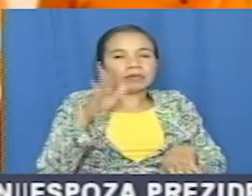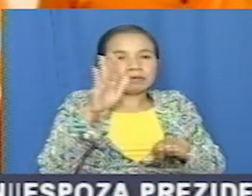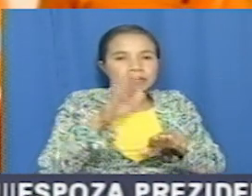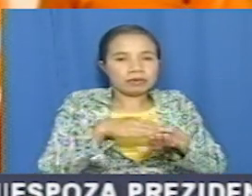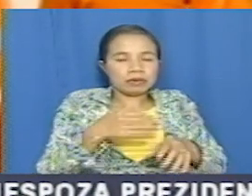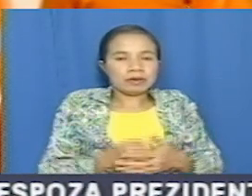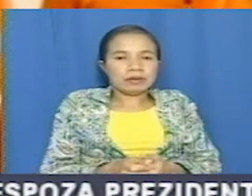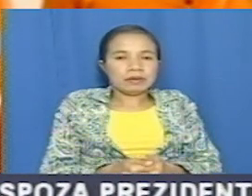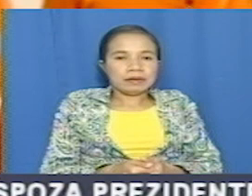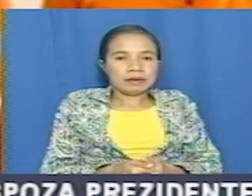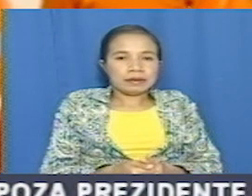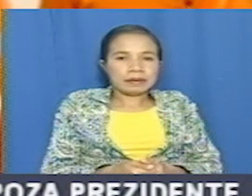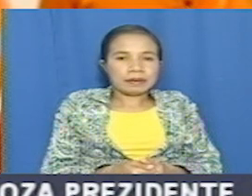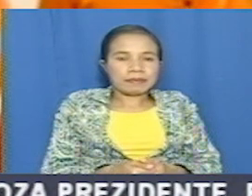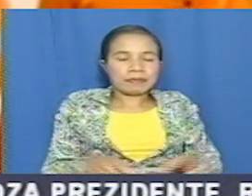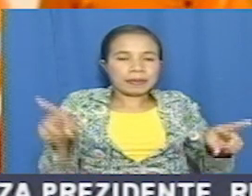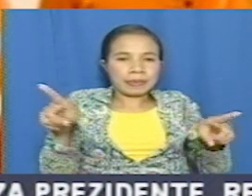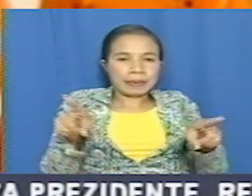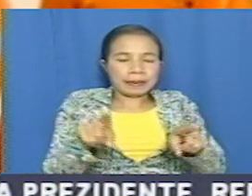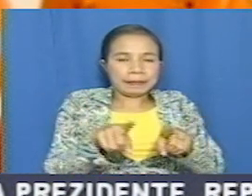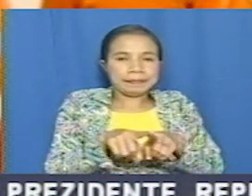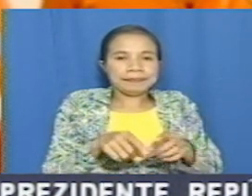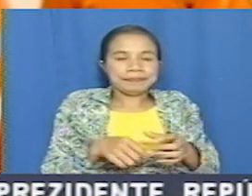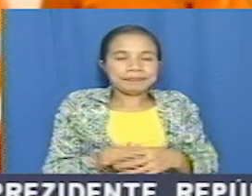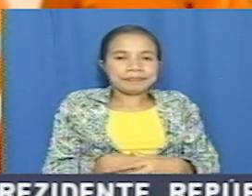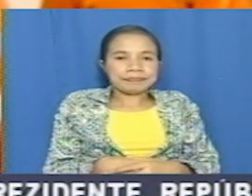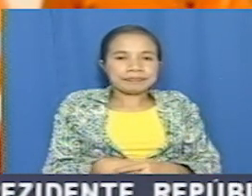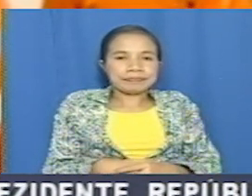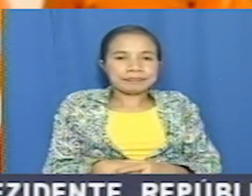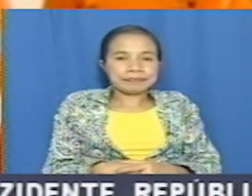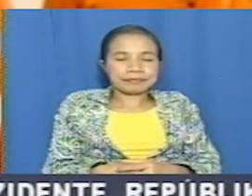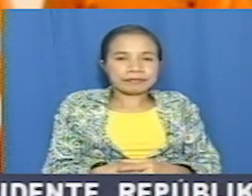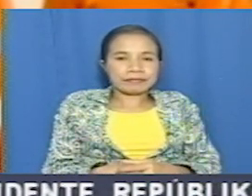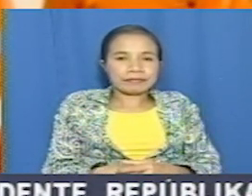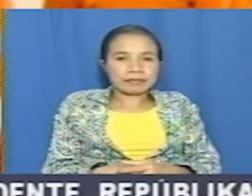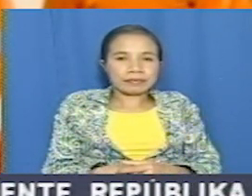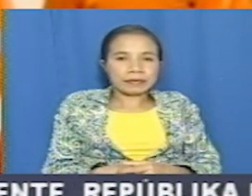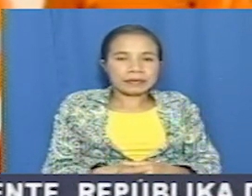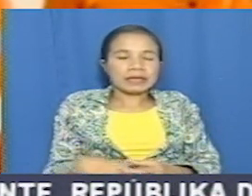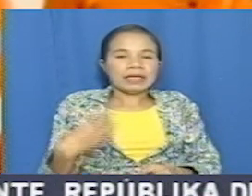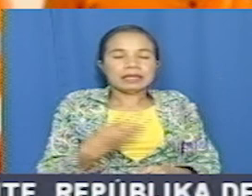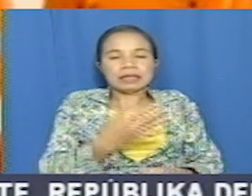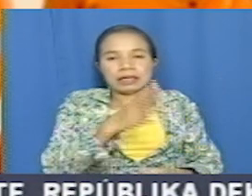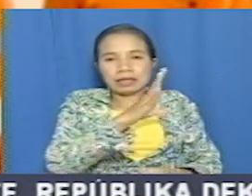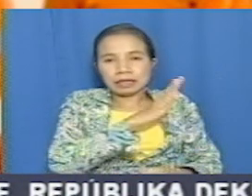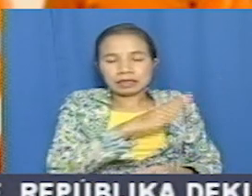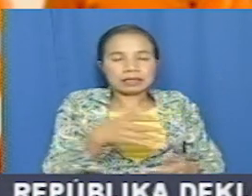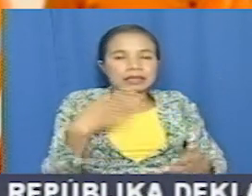to drill idene aprovação ni kus nebe kami halo antes de perforação hahu e ita hen kata boto Claudia